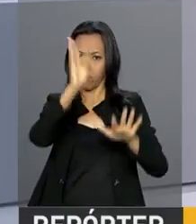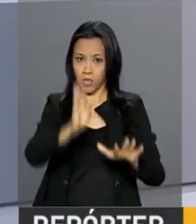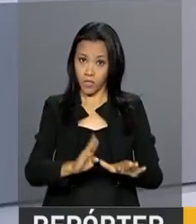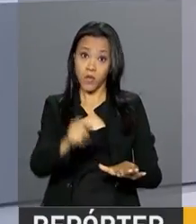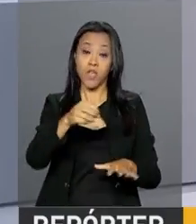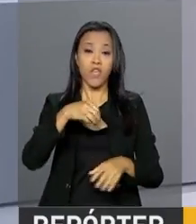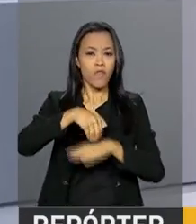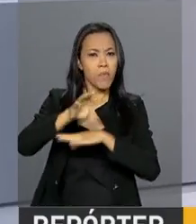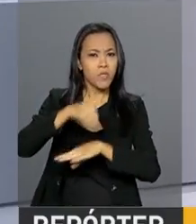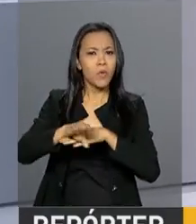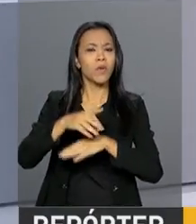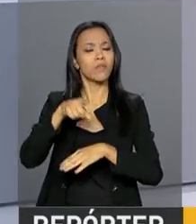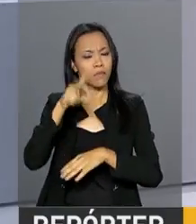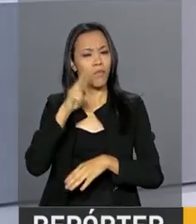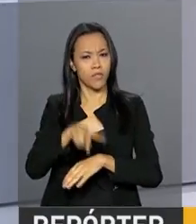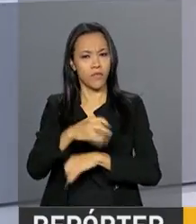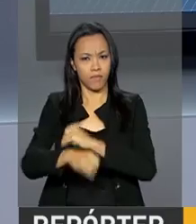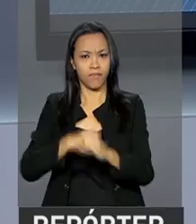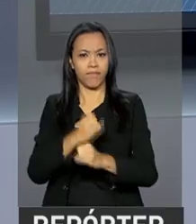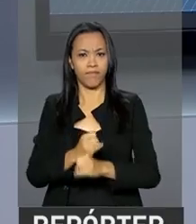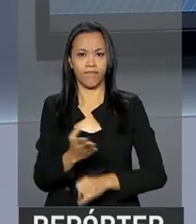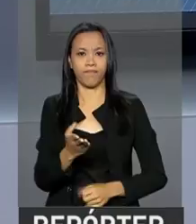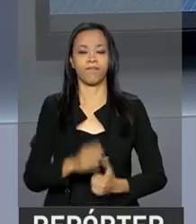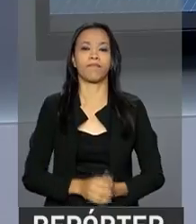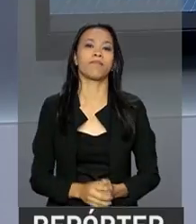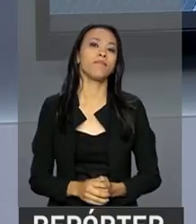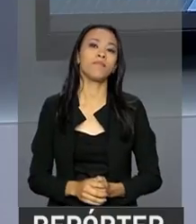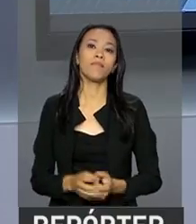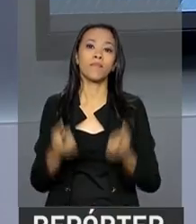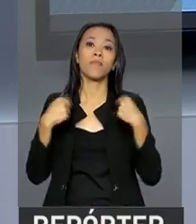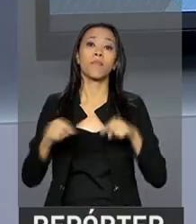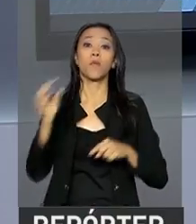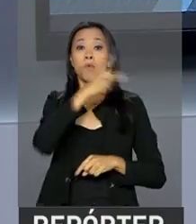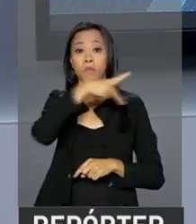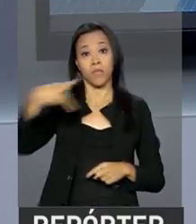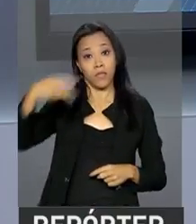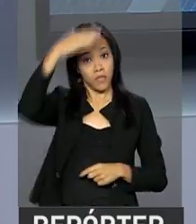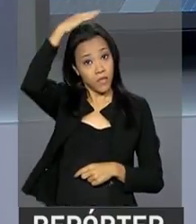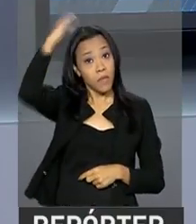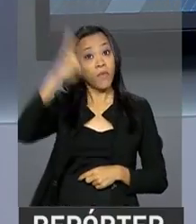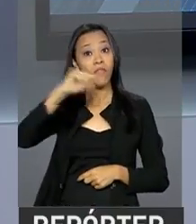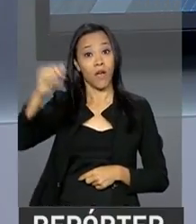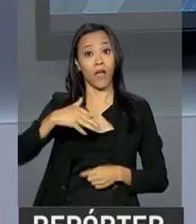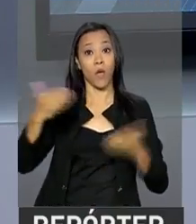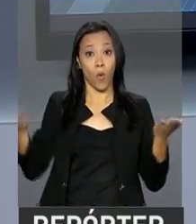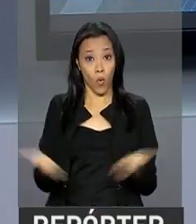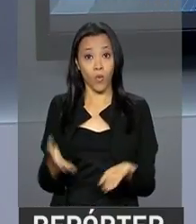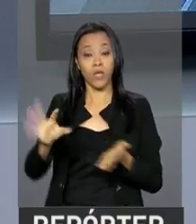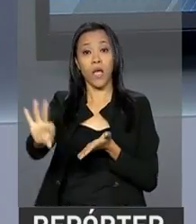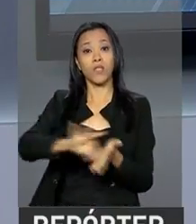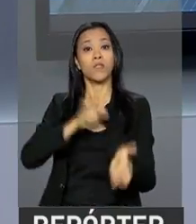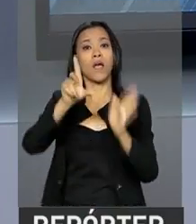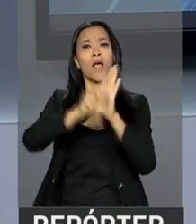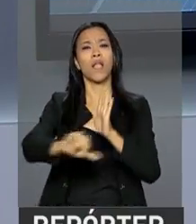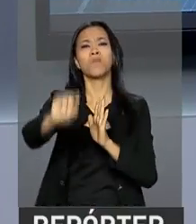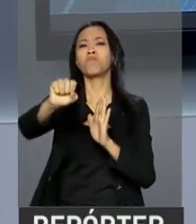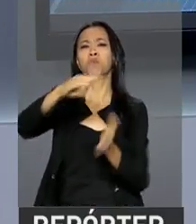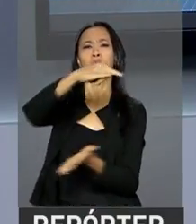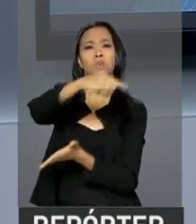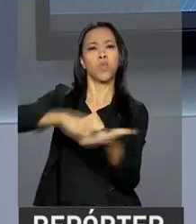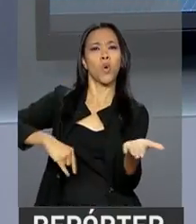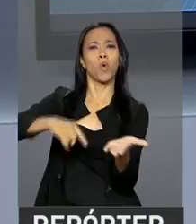informações sobre o programa a internet o presidente Michel Temer vai sancionar hoje a lei do documento de